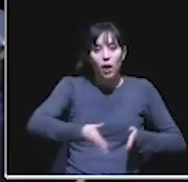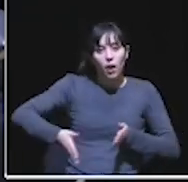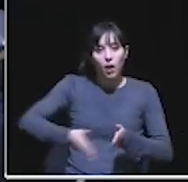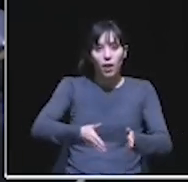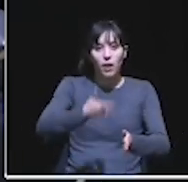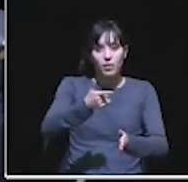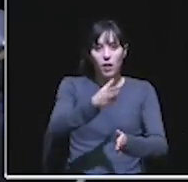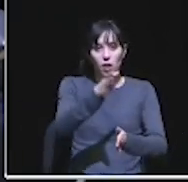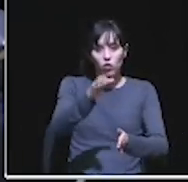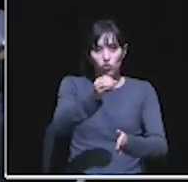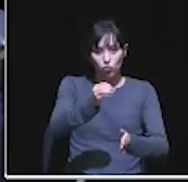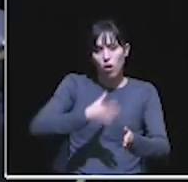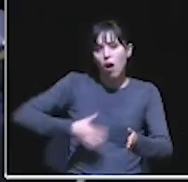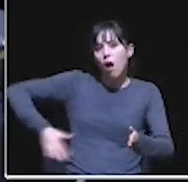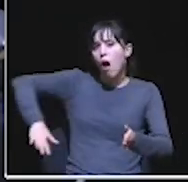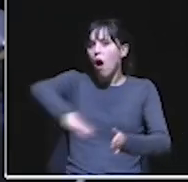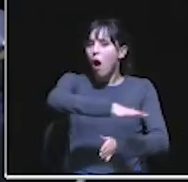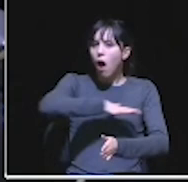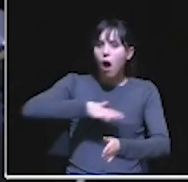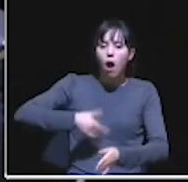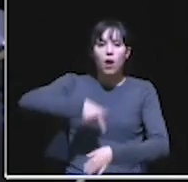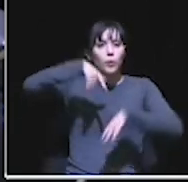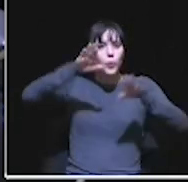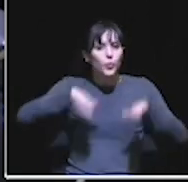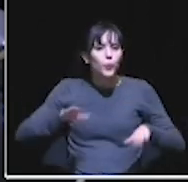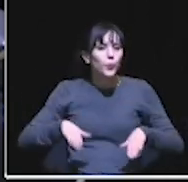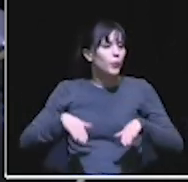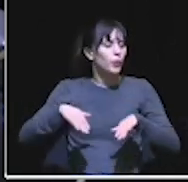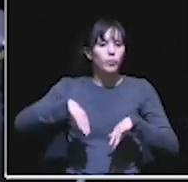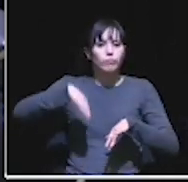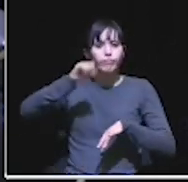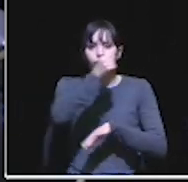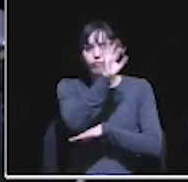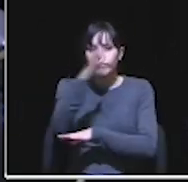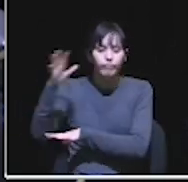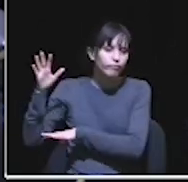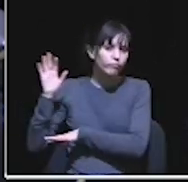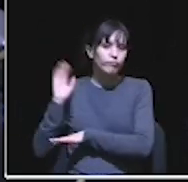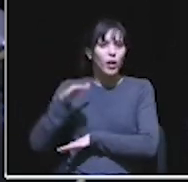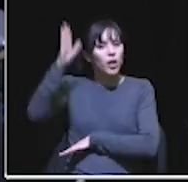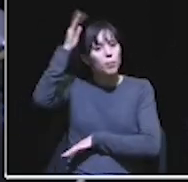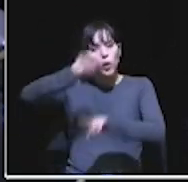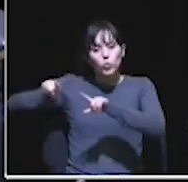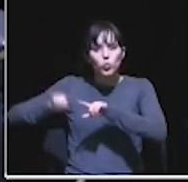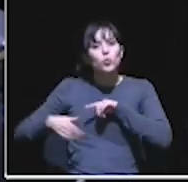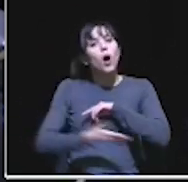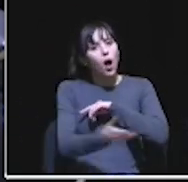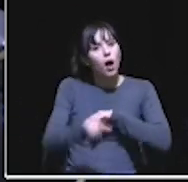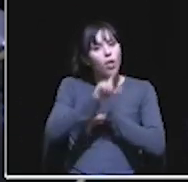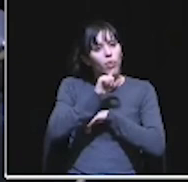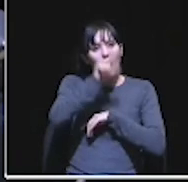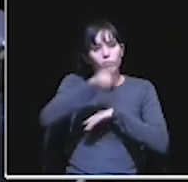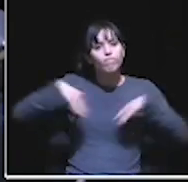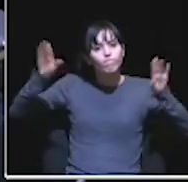estuário da Europa Ocidental, habitat específico de muitas espécies, salvaguarda da biodiversidade e ponto vital nas rotas migratórias de